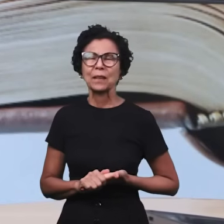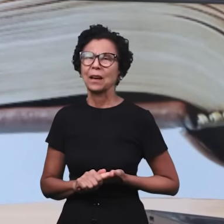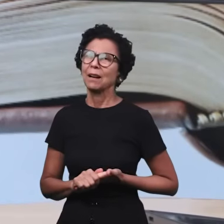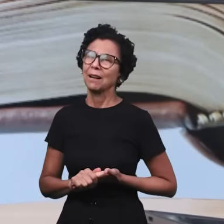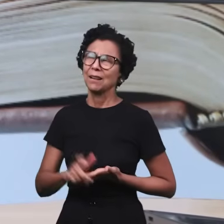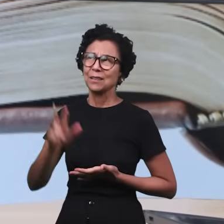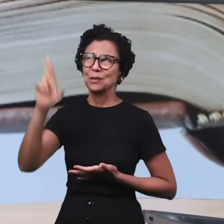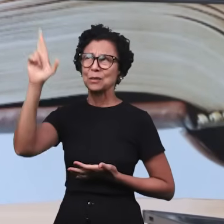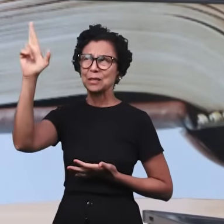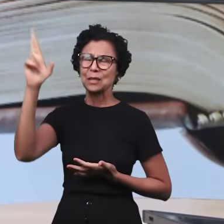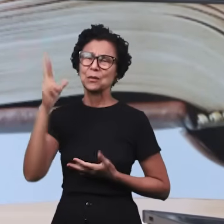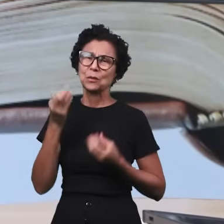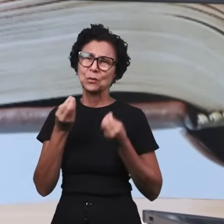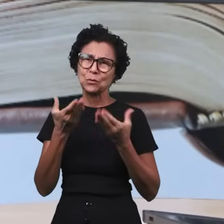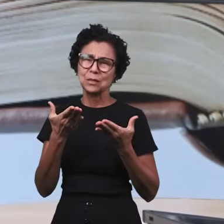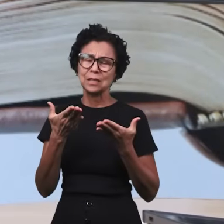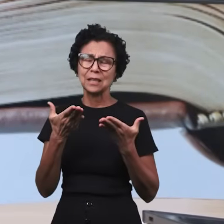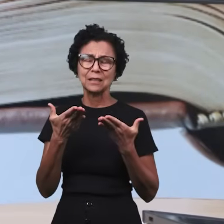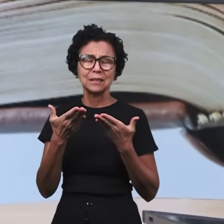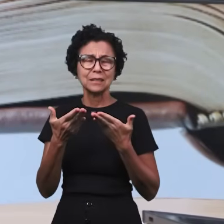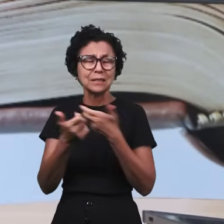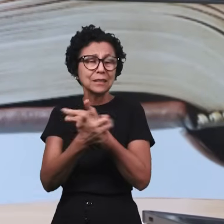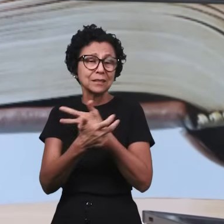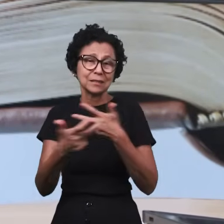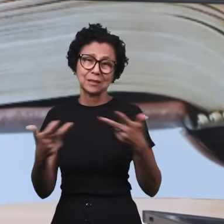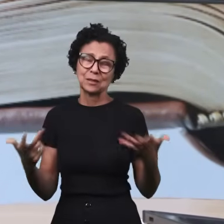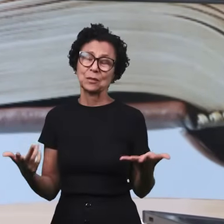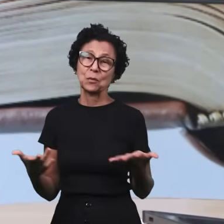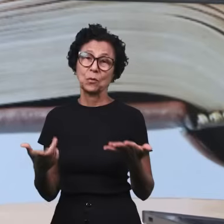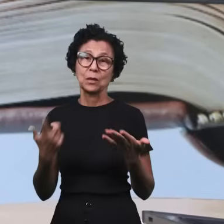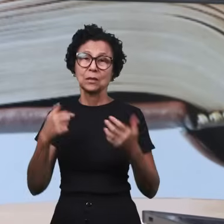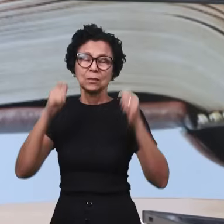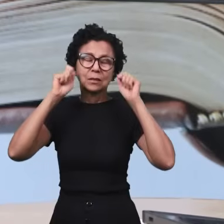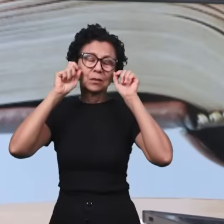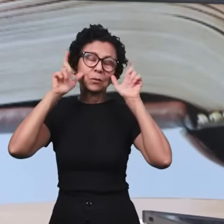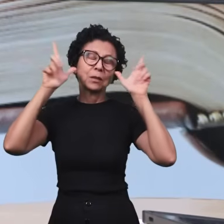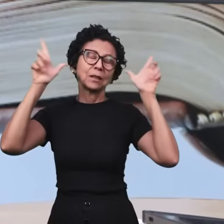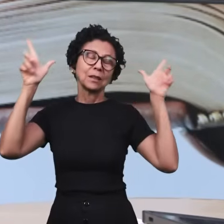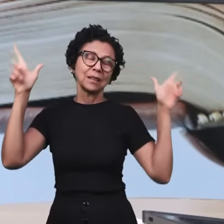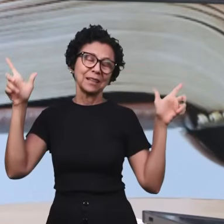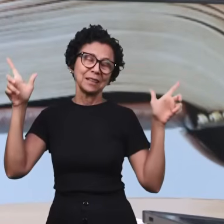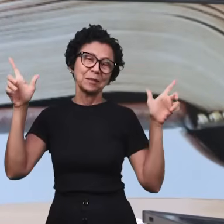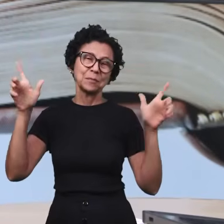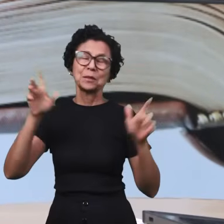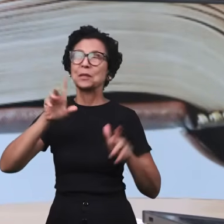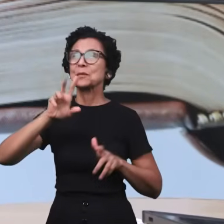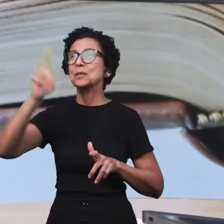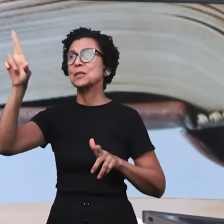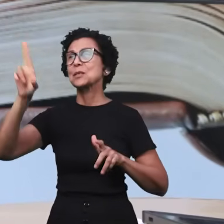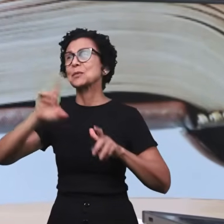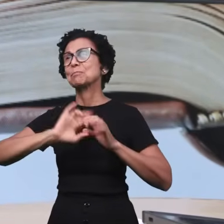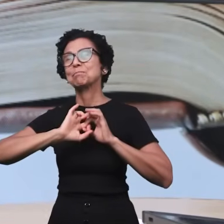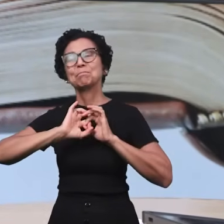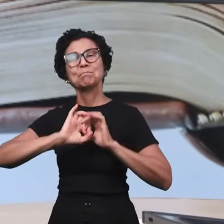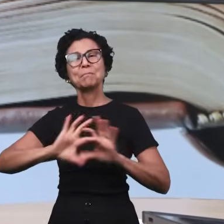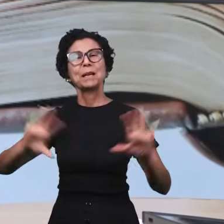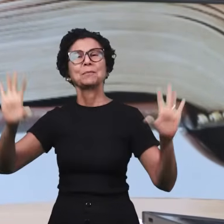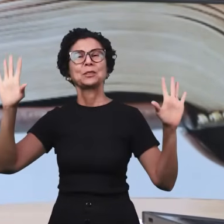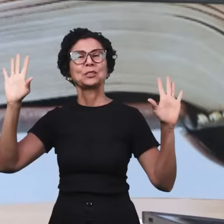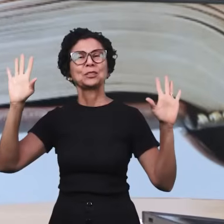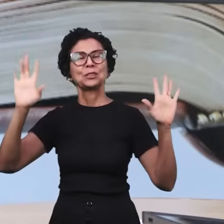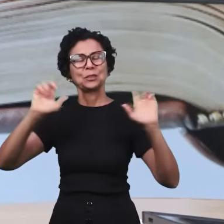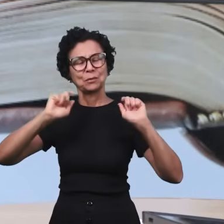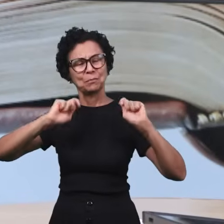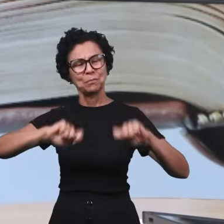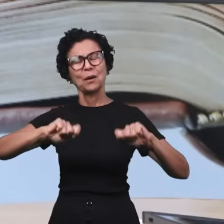coisas, né? Só o dia que a gente acorda, mais um dia que o Senhor nos dá, mais um presente. Às vezes a gente olha